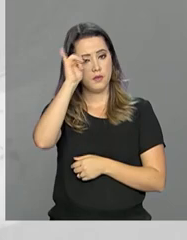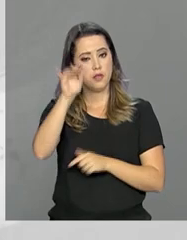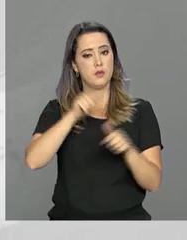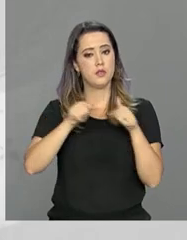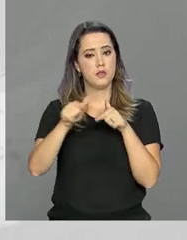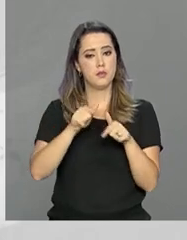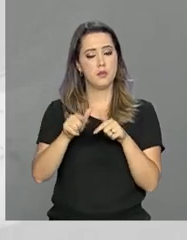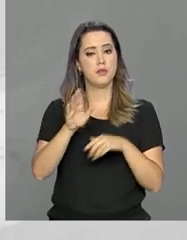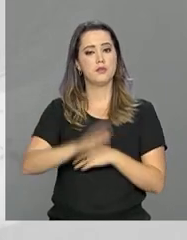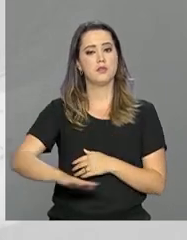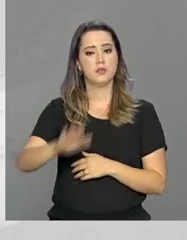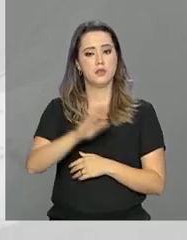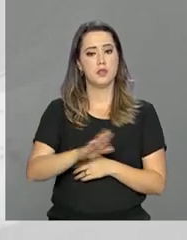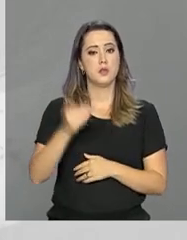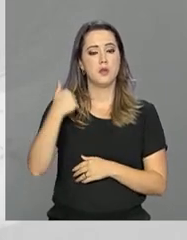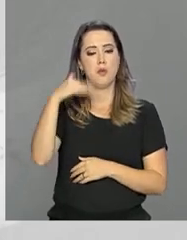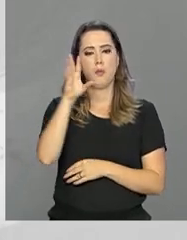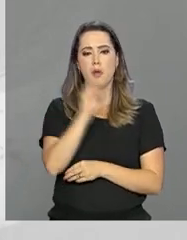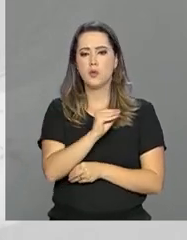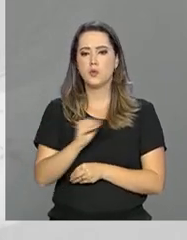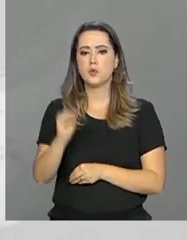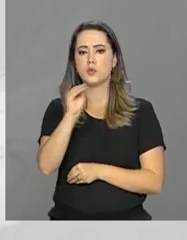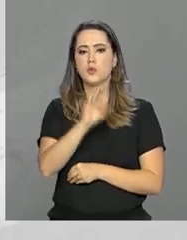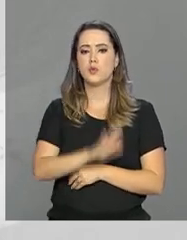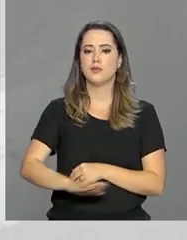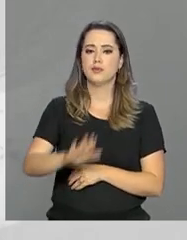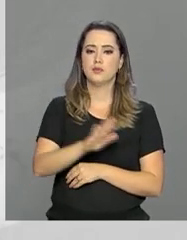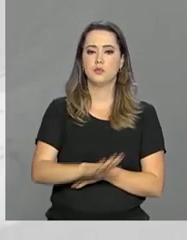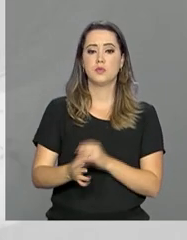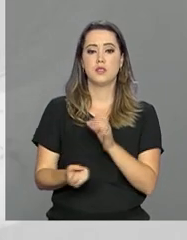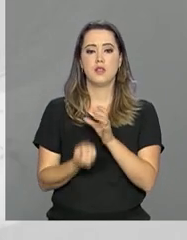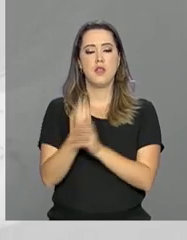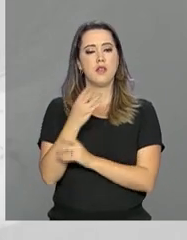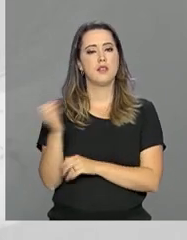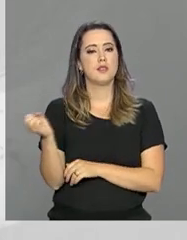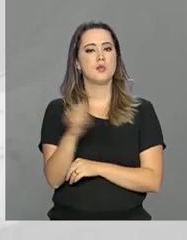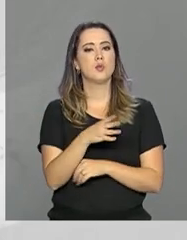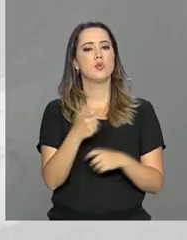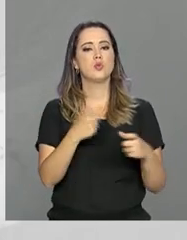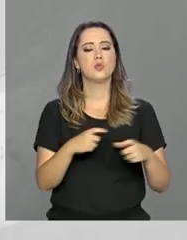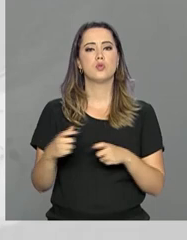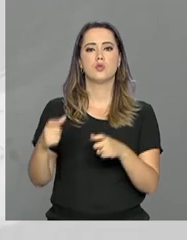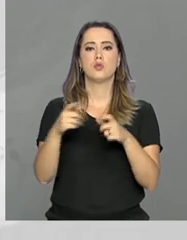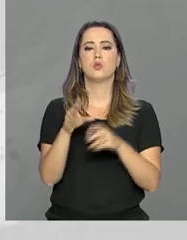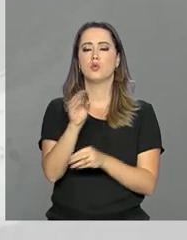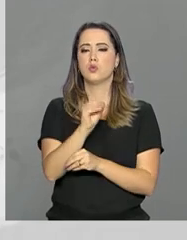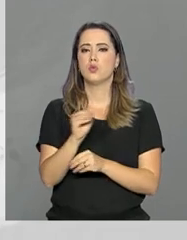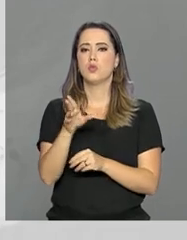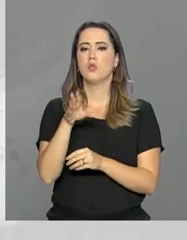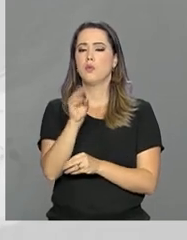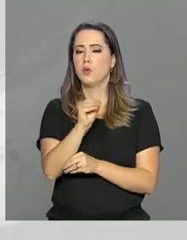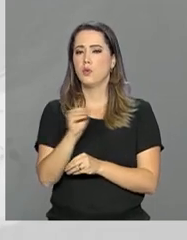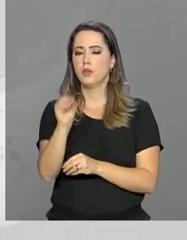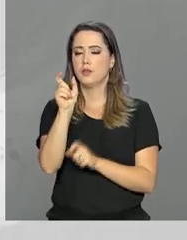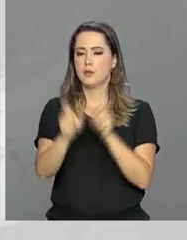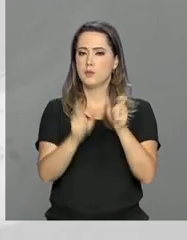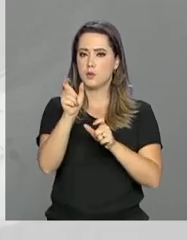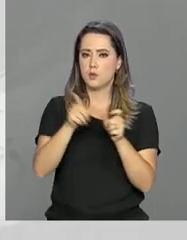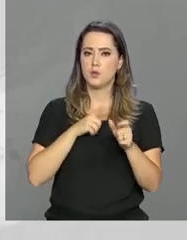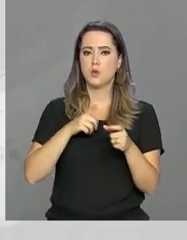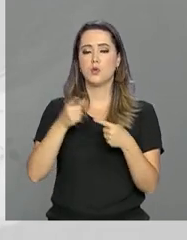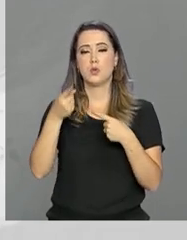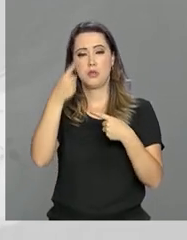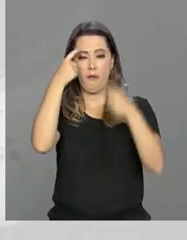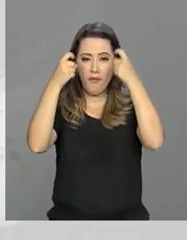infantil mais cuidados com a primeira infância e criação de novos instrumentos para atender as vítimas de violência